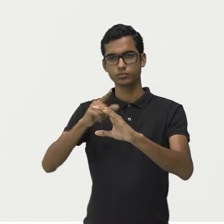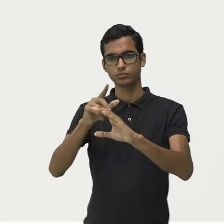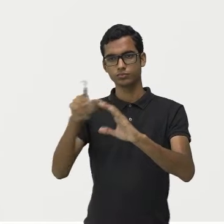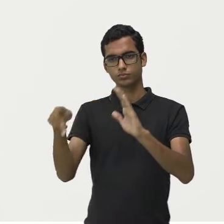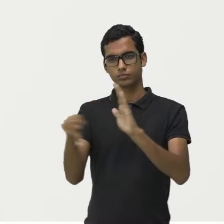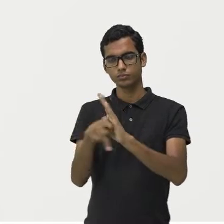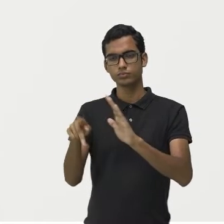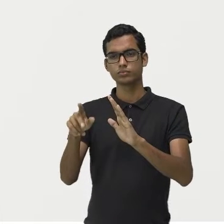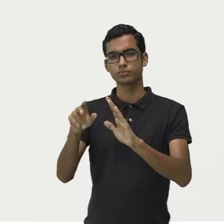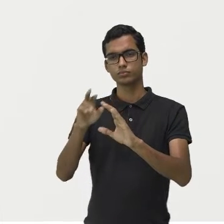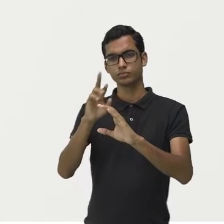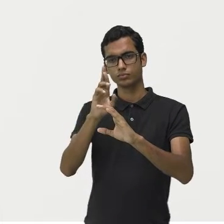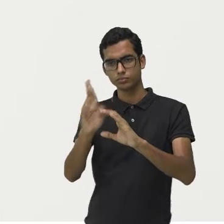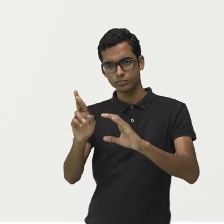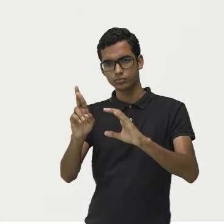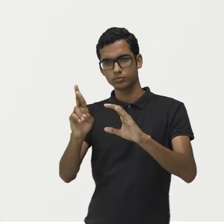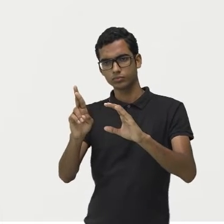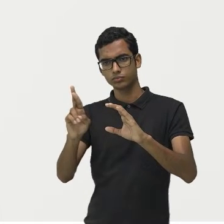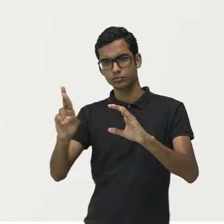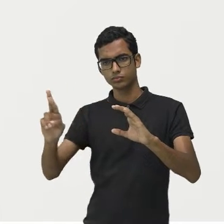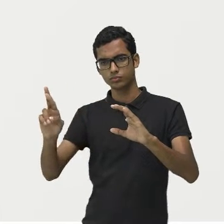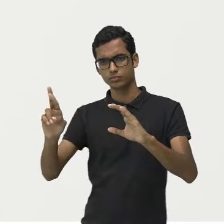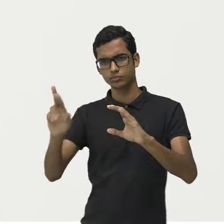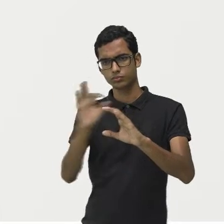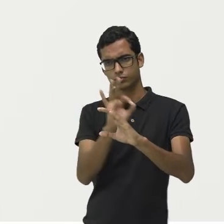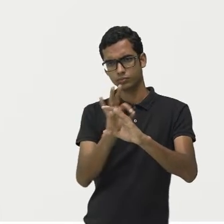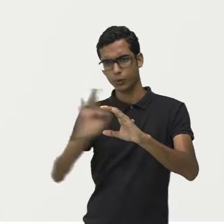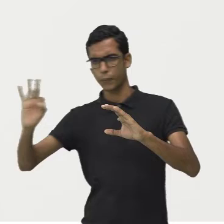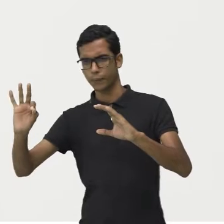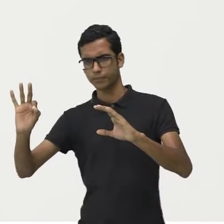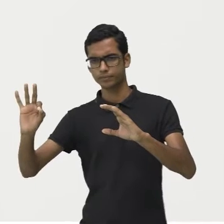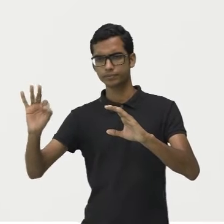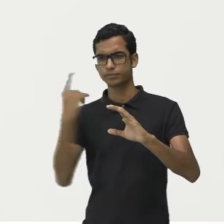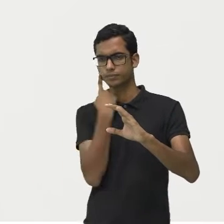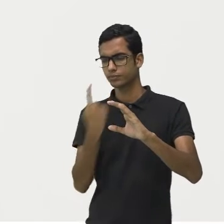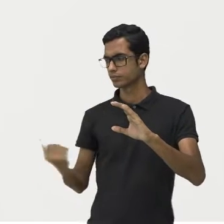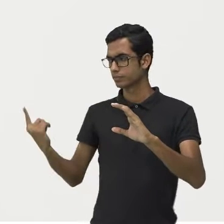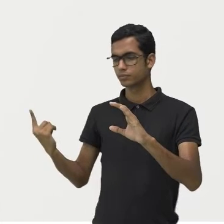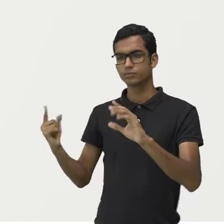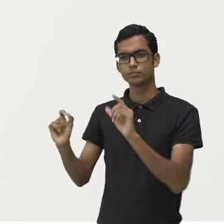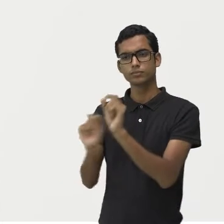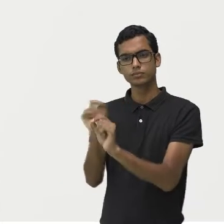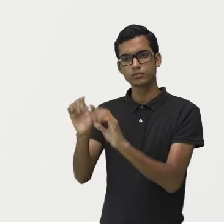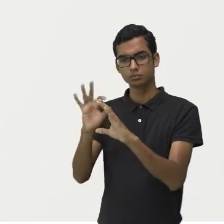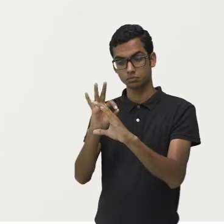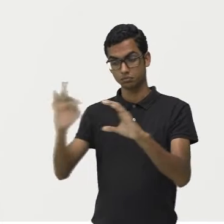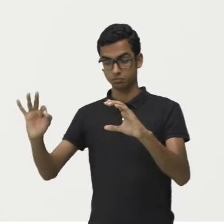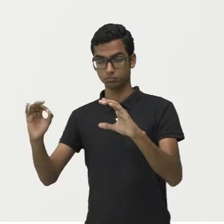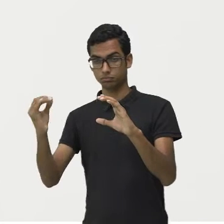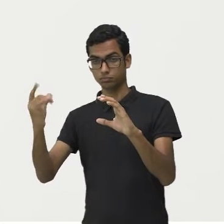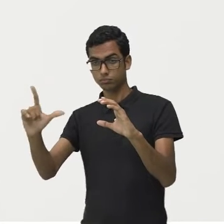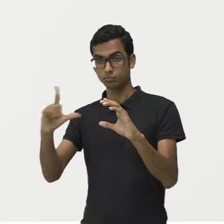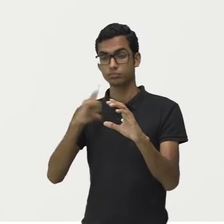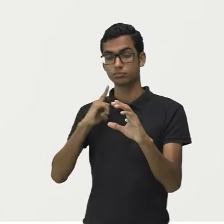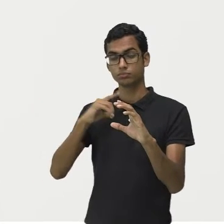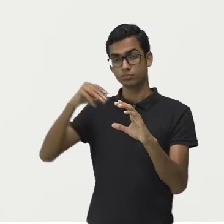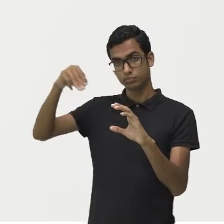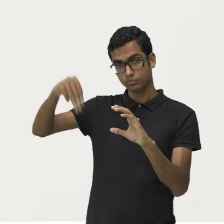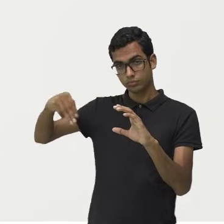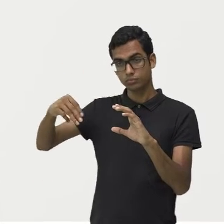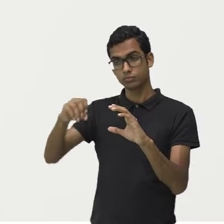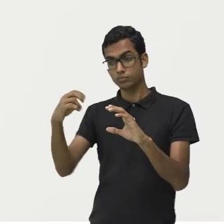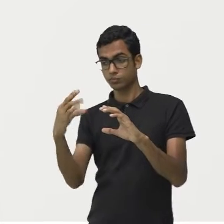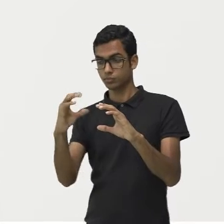aqui, ó. Essa distância R, chamada de raio de curvatura, é uma distância, claro, né? É medida em metros,